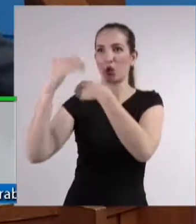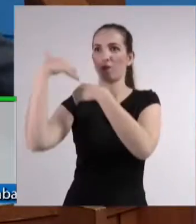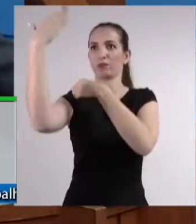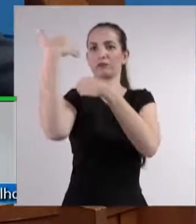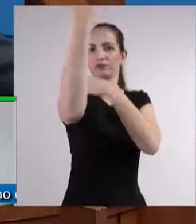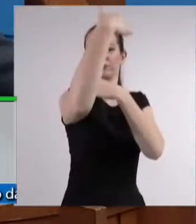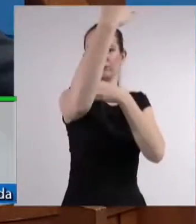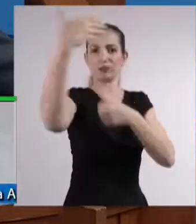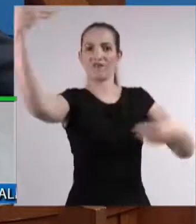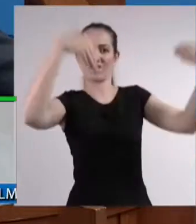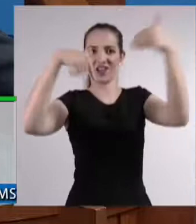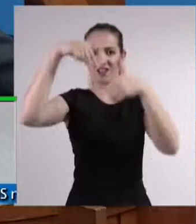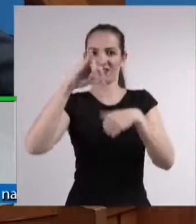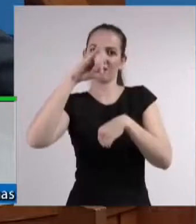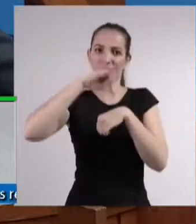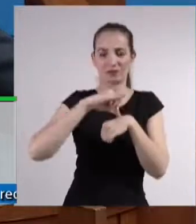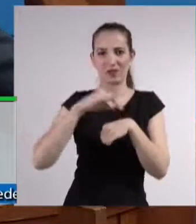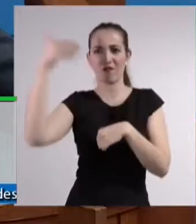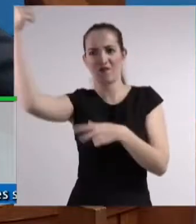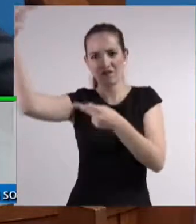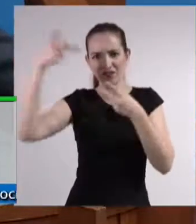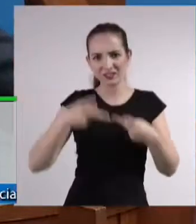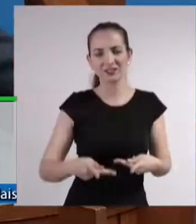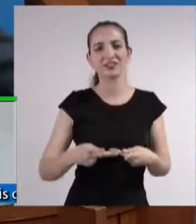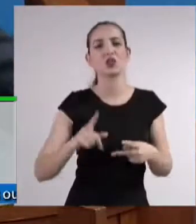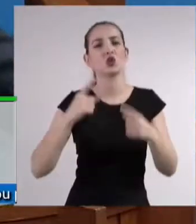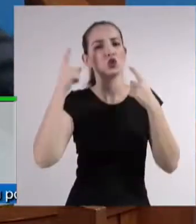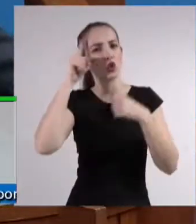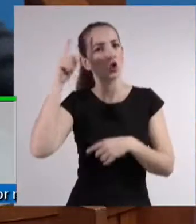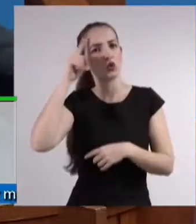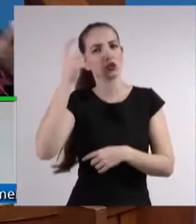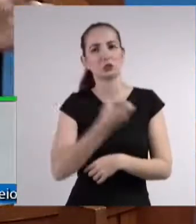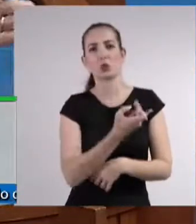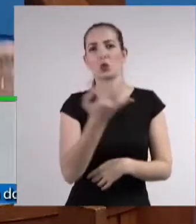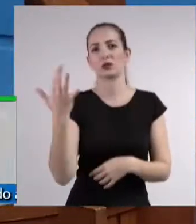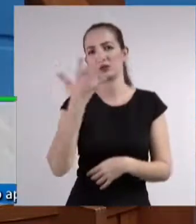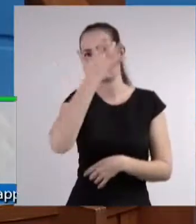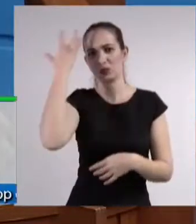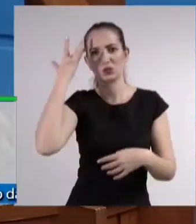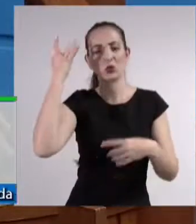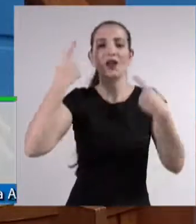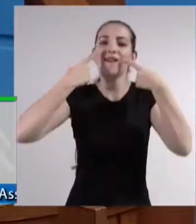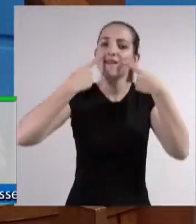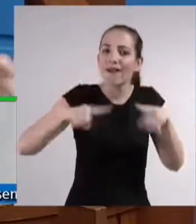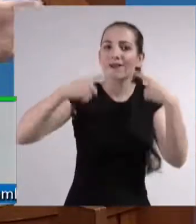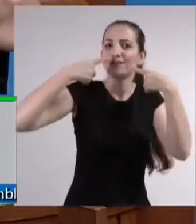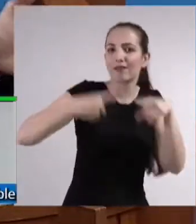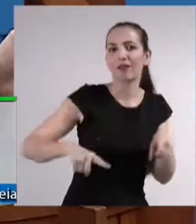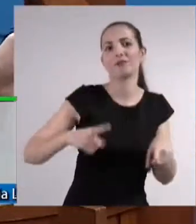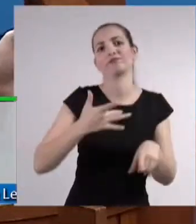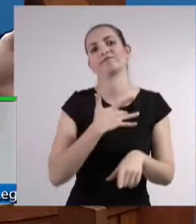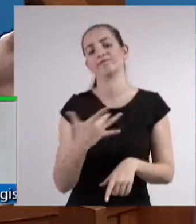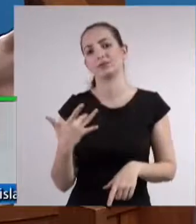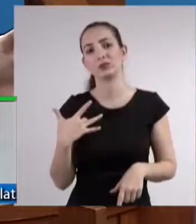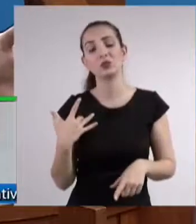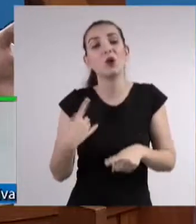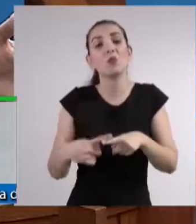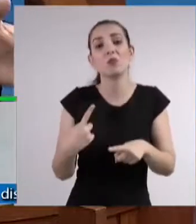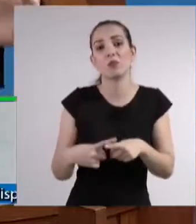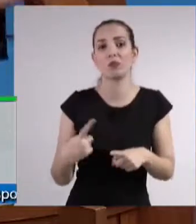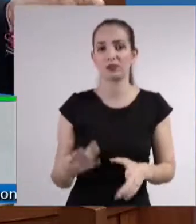dias queixando-se de saúde. Mas queixam-se de saúde muitas vezes